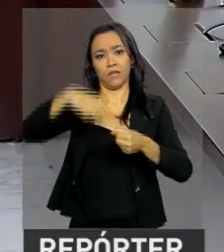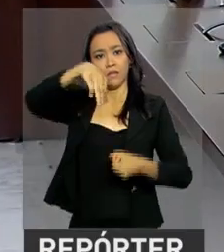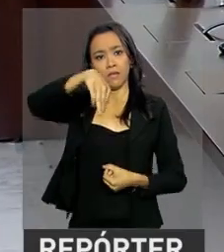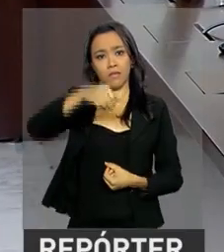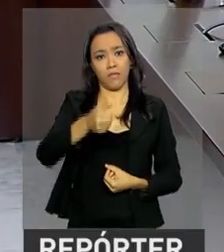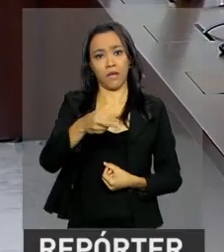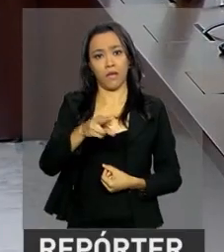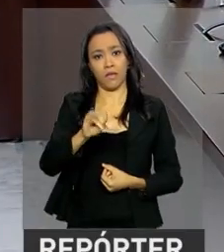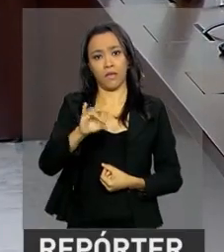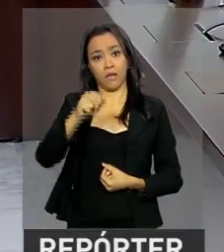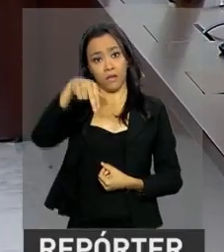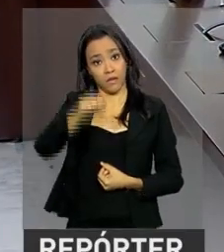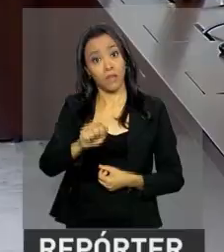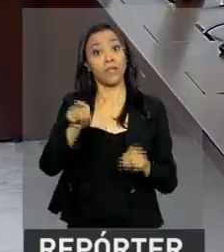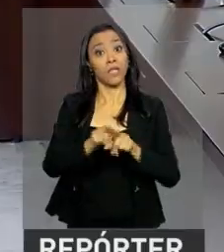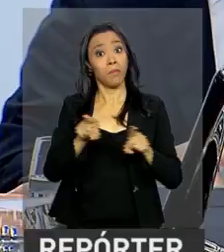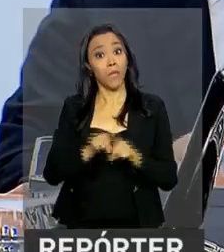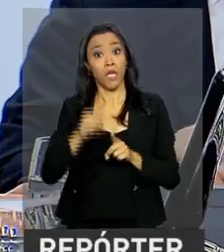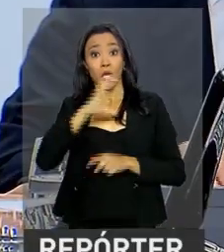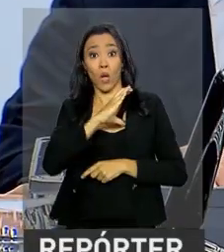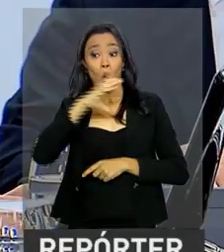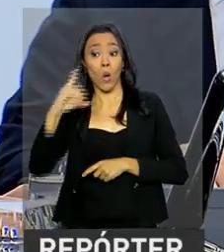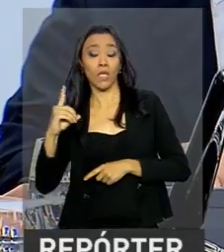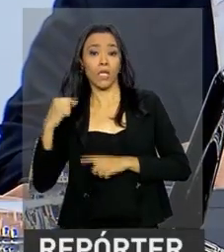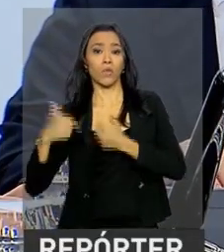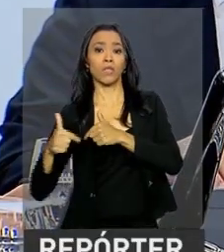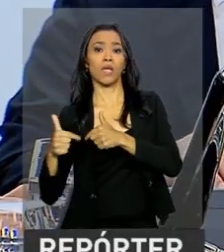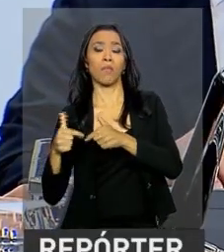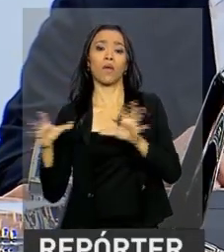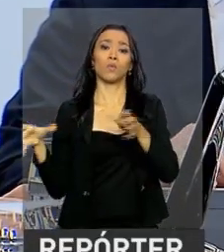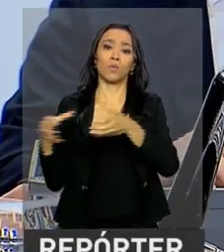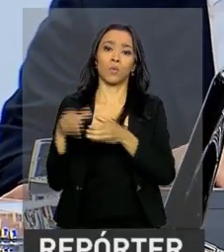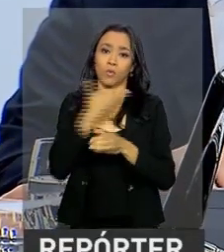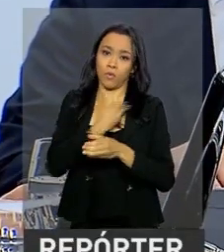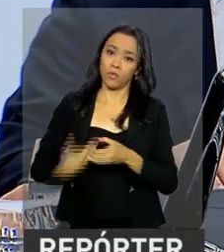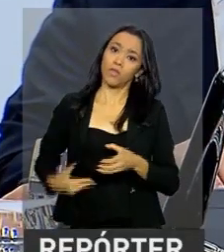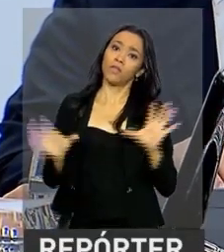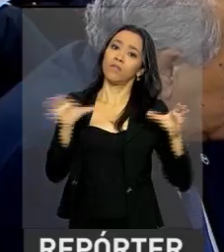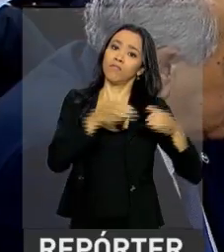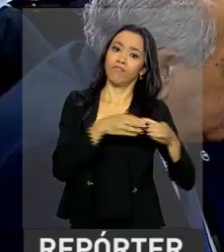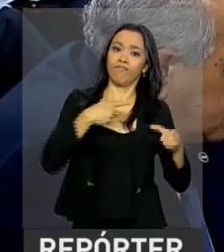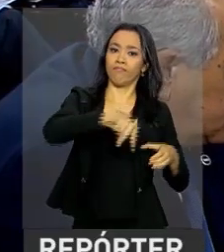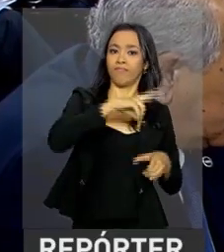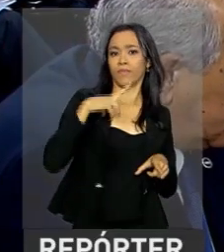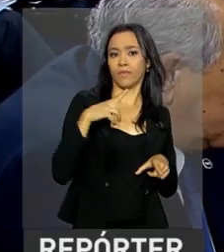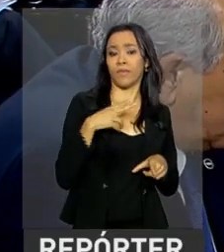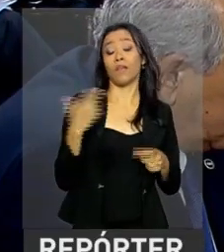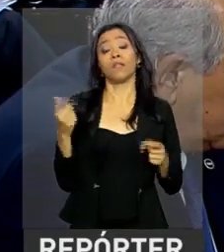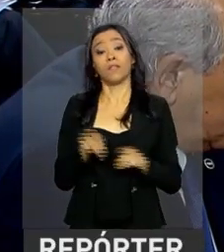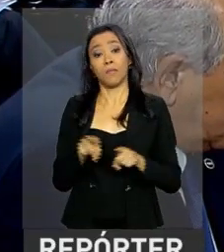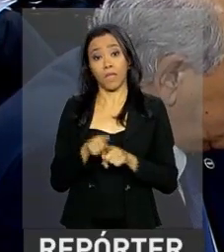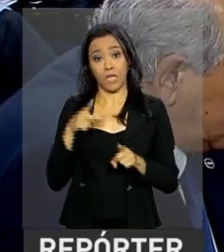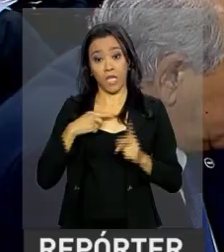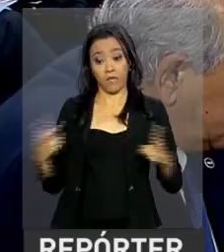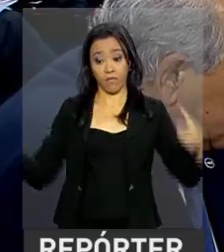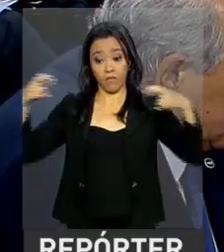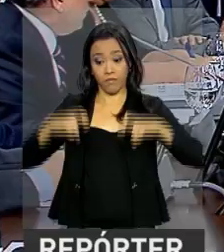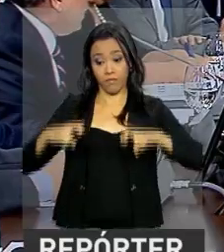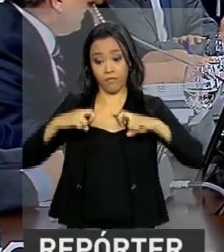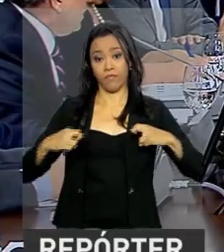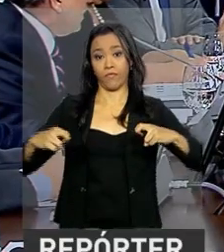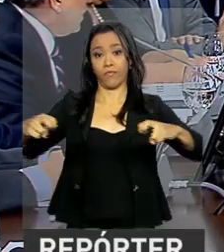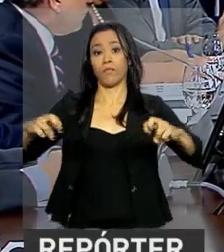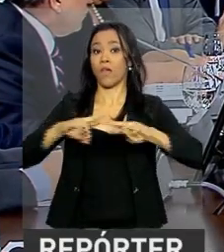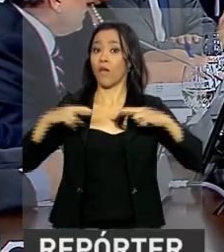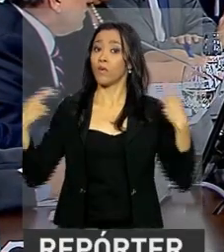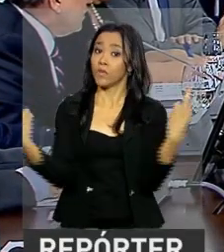reforçar a coordenação das ações de órgãos públicos e privados. Participaram, portanto, desse encontro, além do presidente Michel Temer, ministros de Estado,